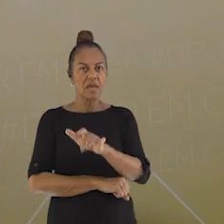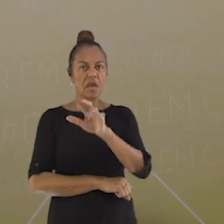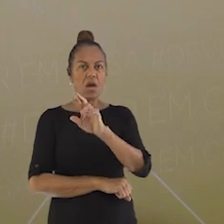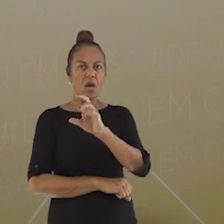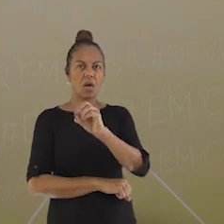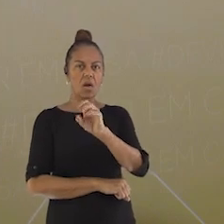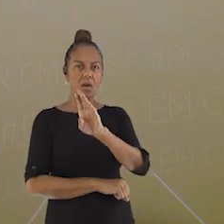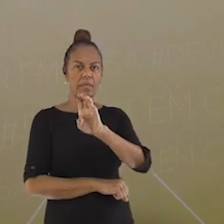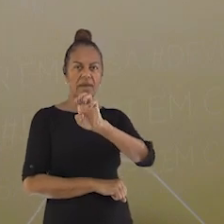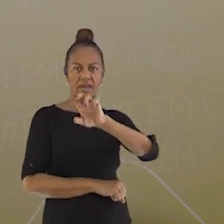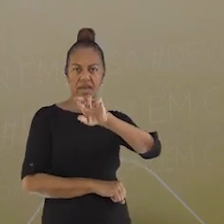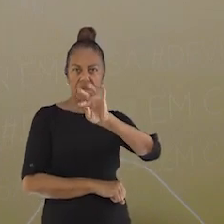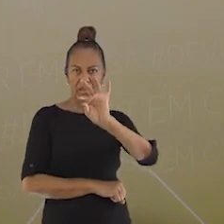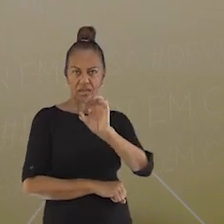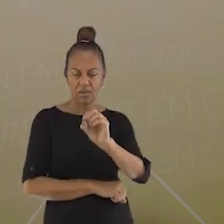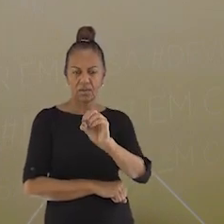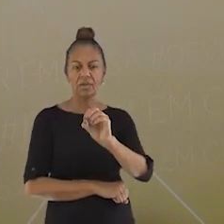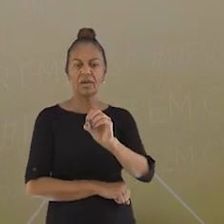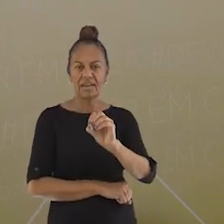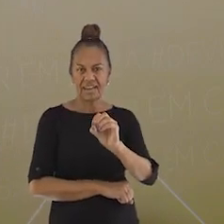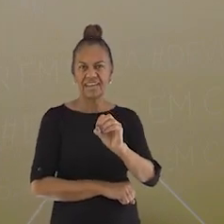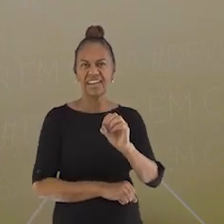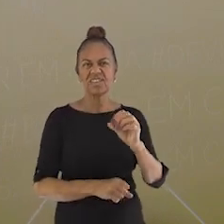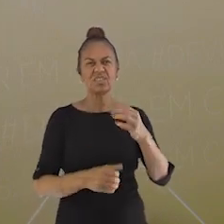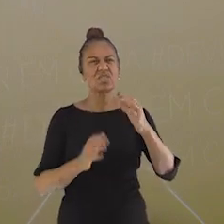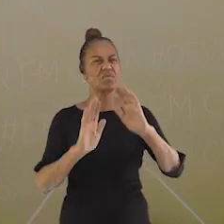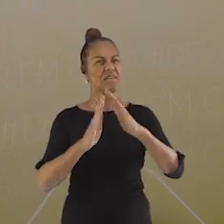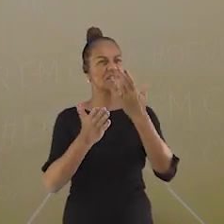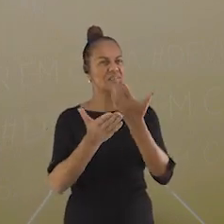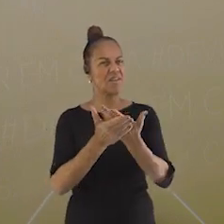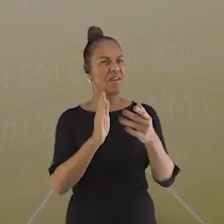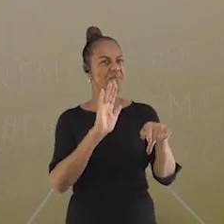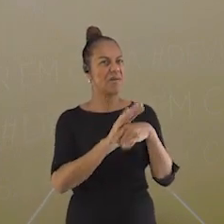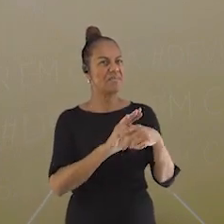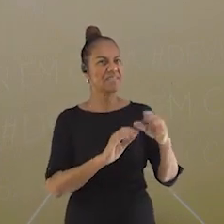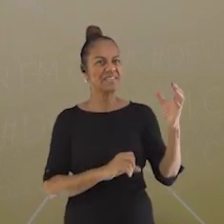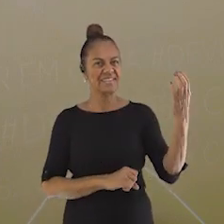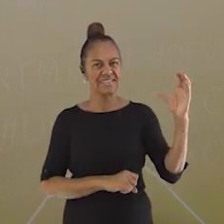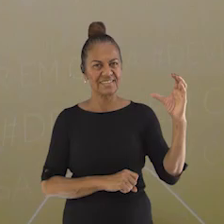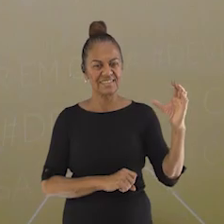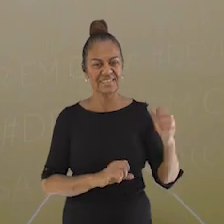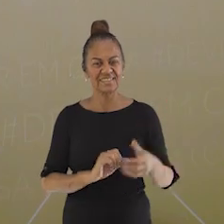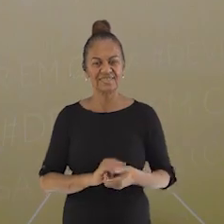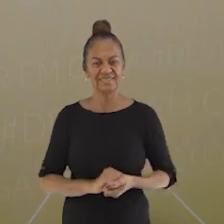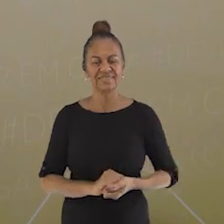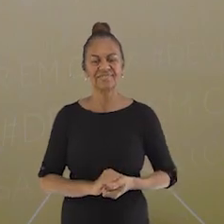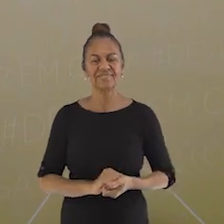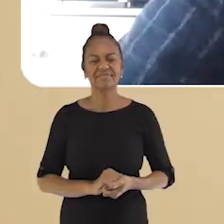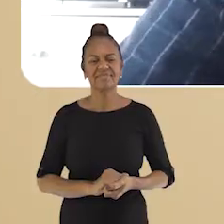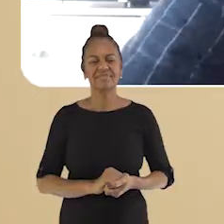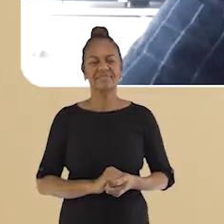CEMEI Maria Ribeiro Rezende, aqui mesmo do município de Cariacica. Acompanhe!